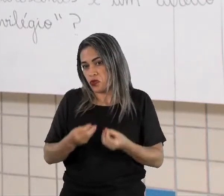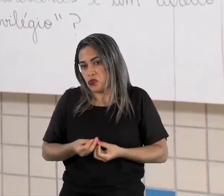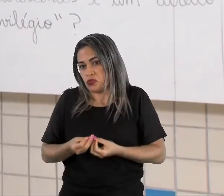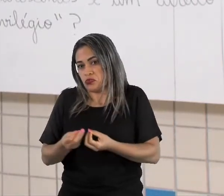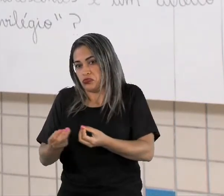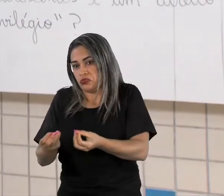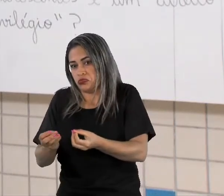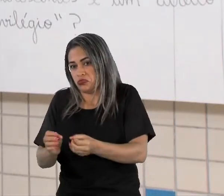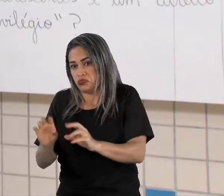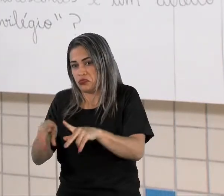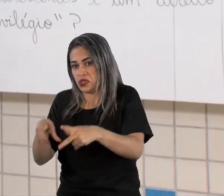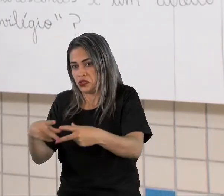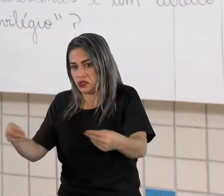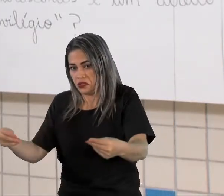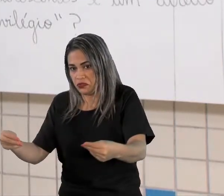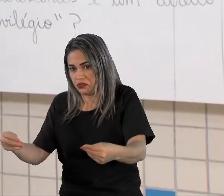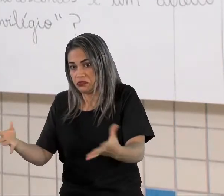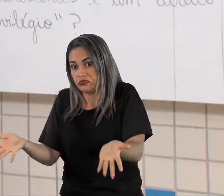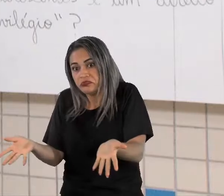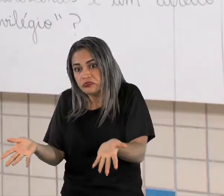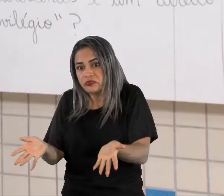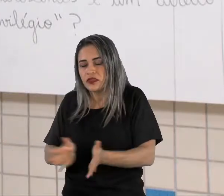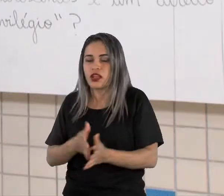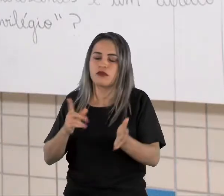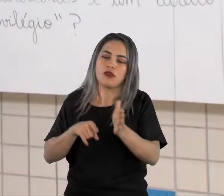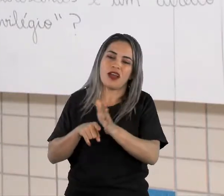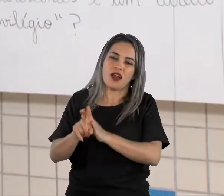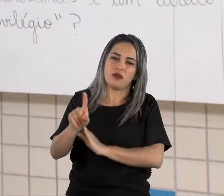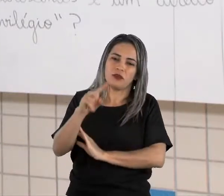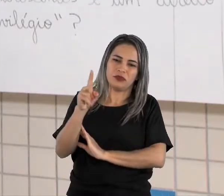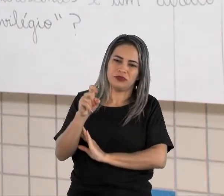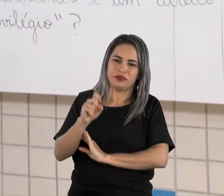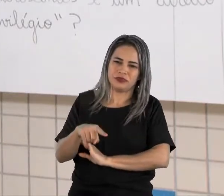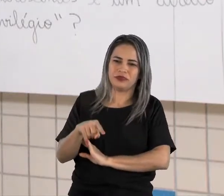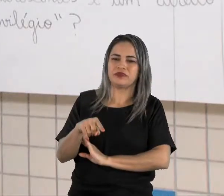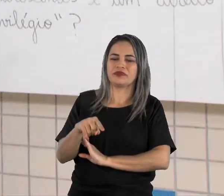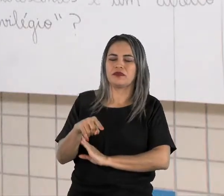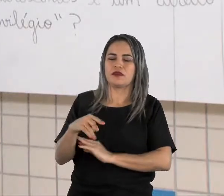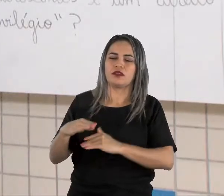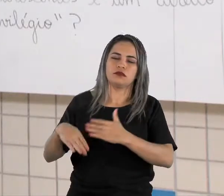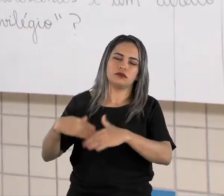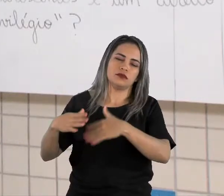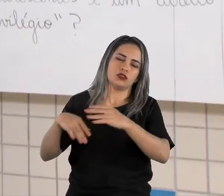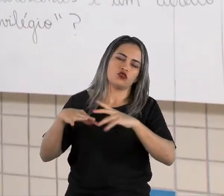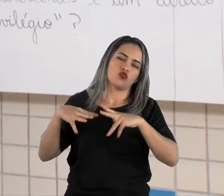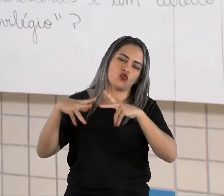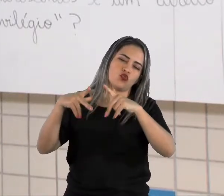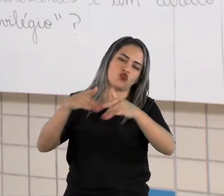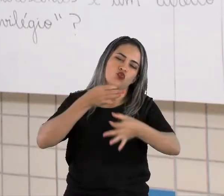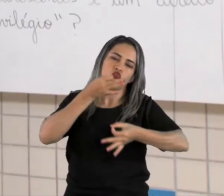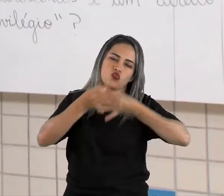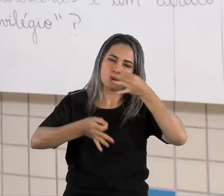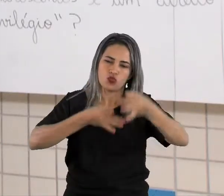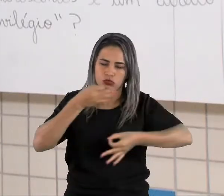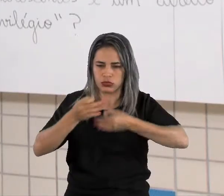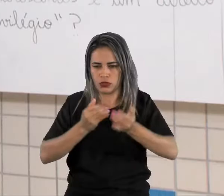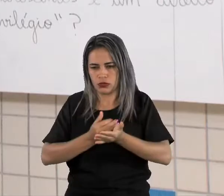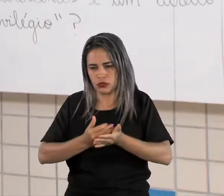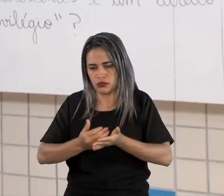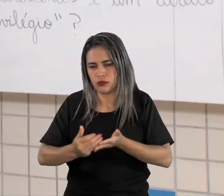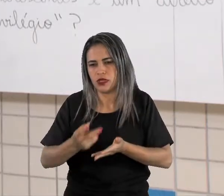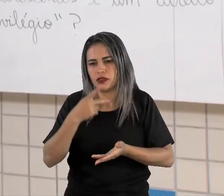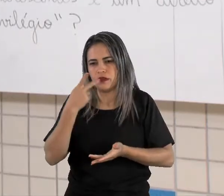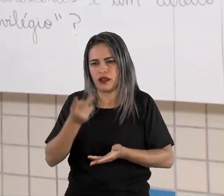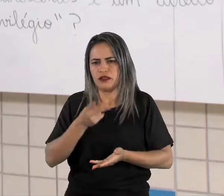A partir do título, que é um questionamento, ele vai desenvolver toda a argumentação. E aí ele começa dizendo que